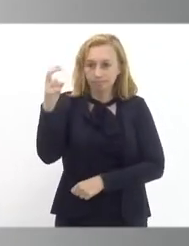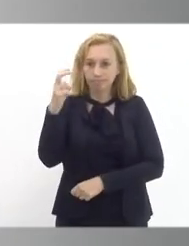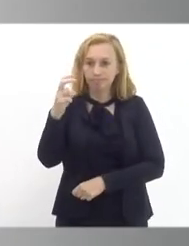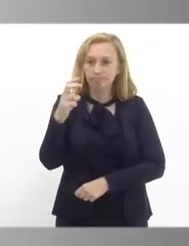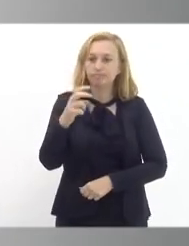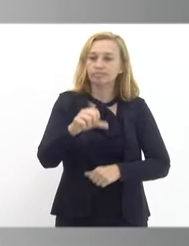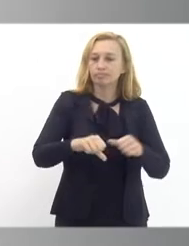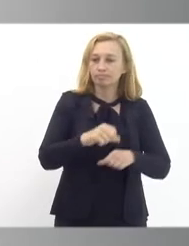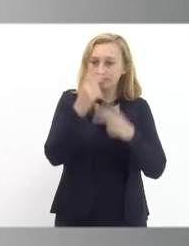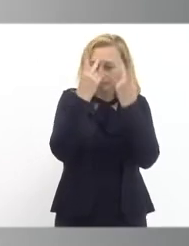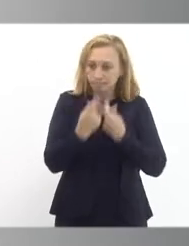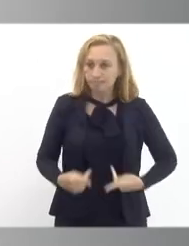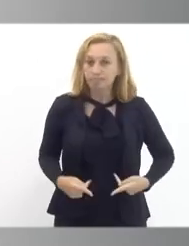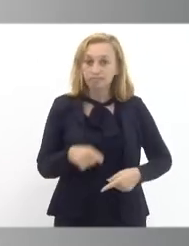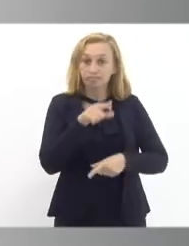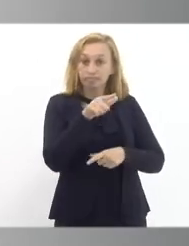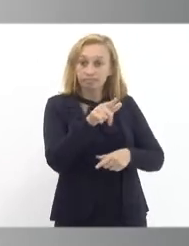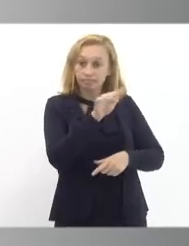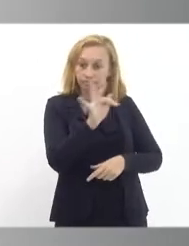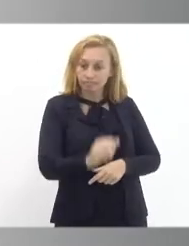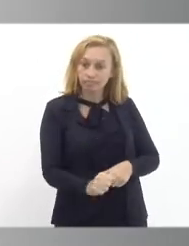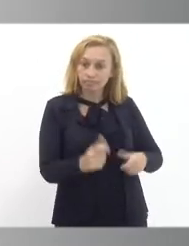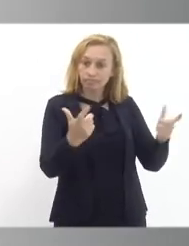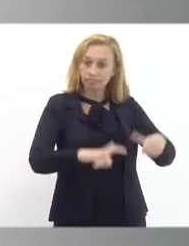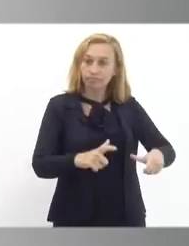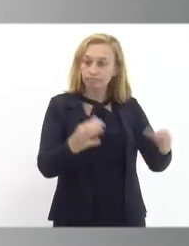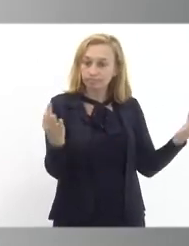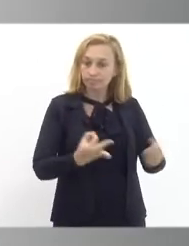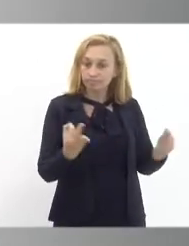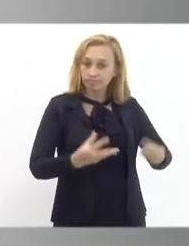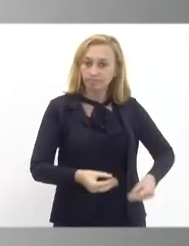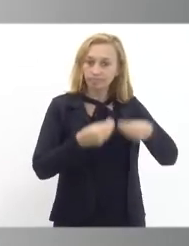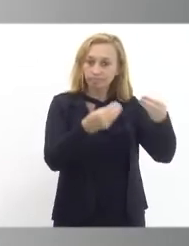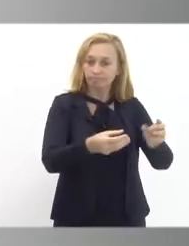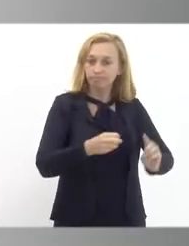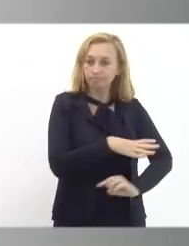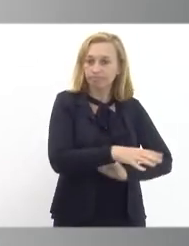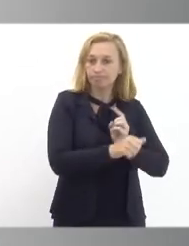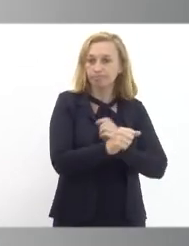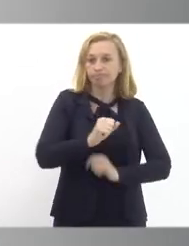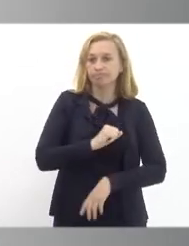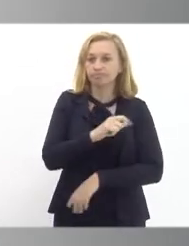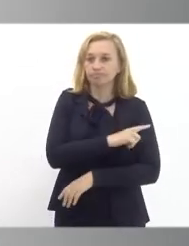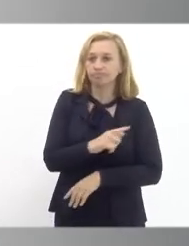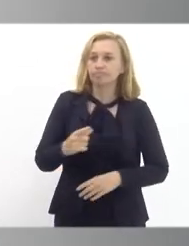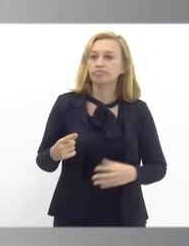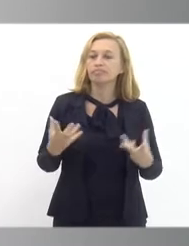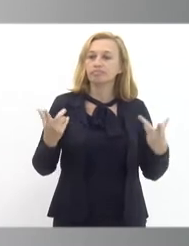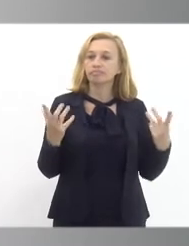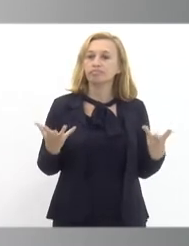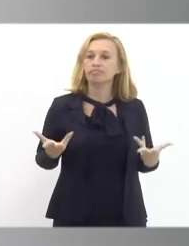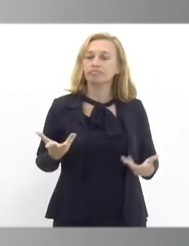aquela fazenda é um laboratório perfeito para entregarmos à sociedade de São Gonçalo um ambiente